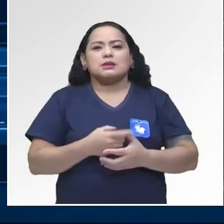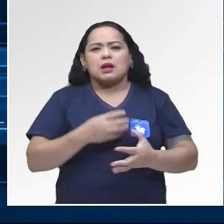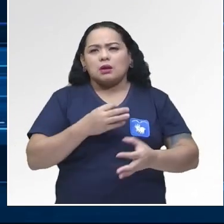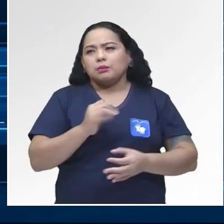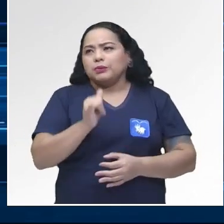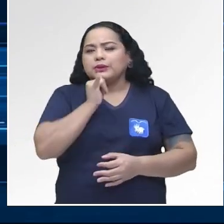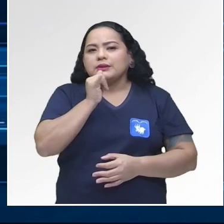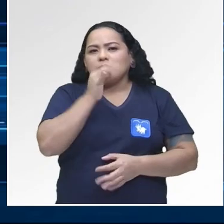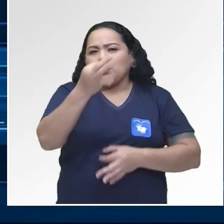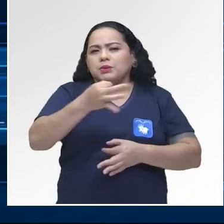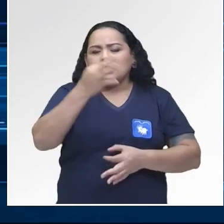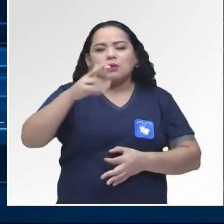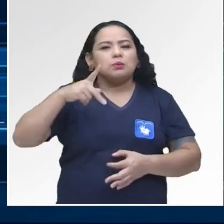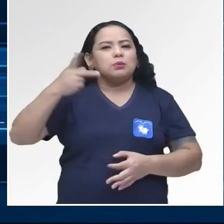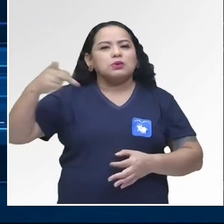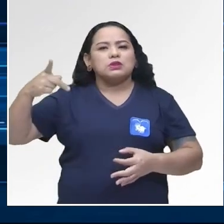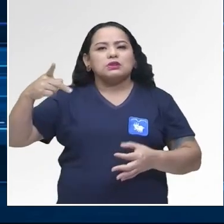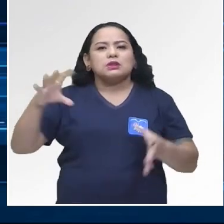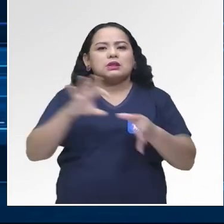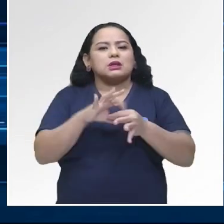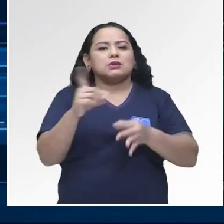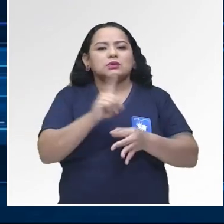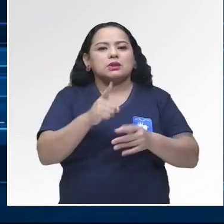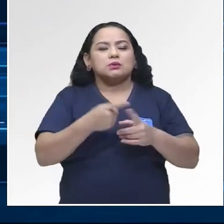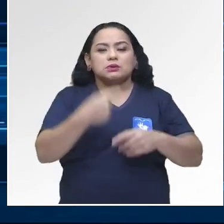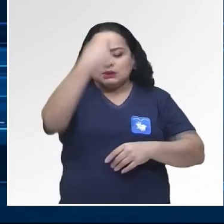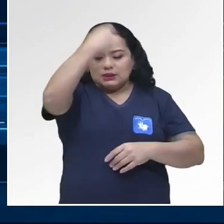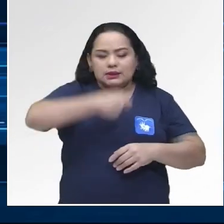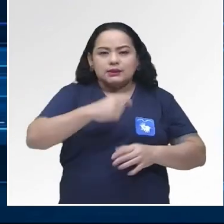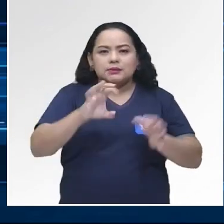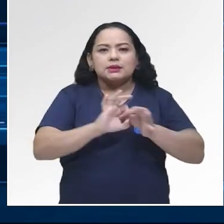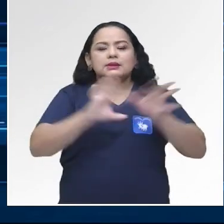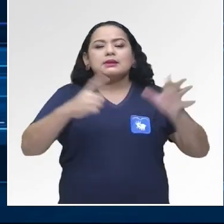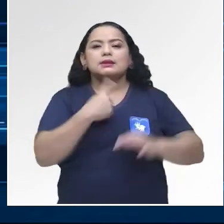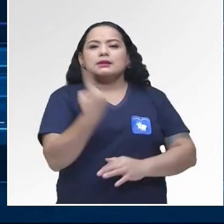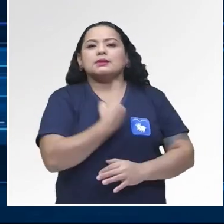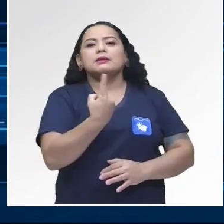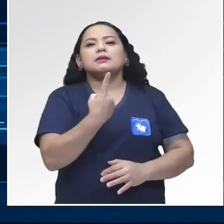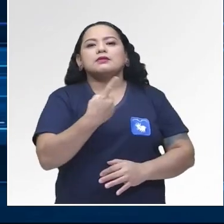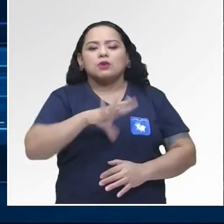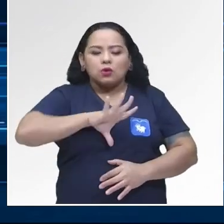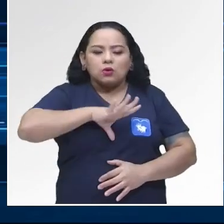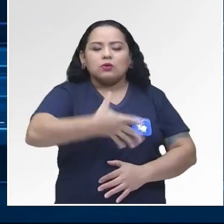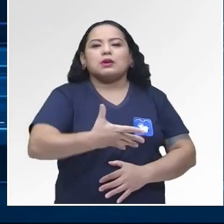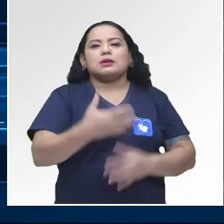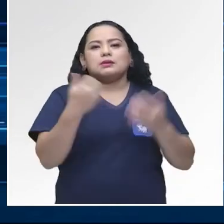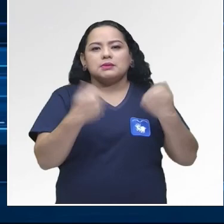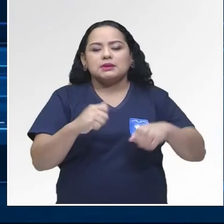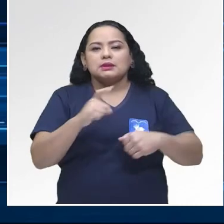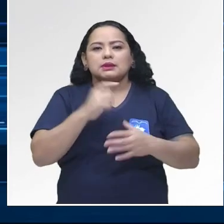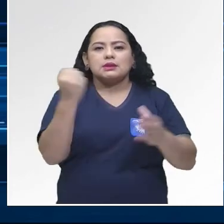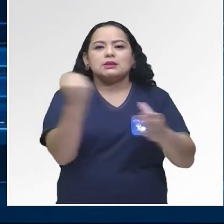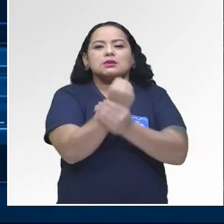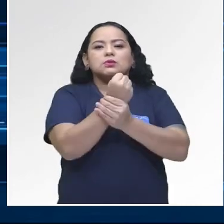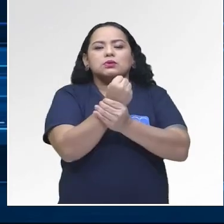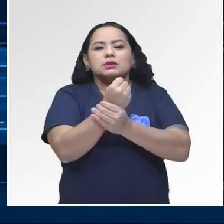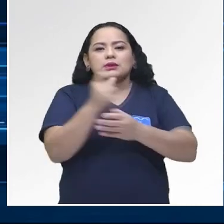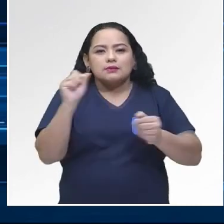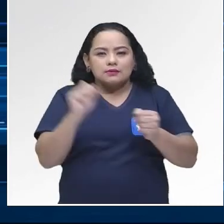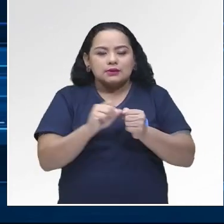político. E ele tem que ter autonomia, tem que ter coragem, segurança do que está fazendo.